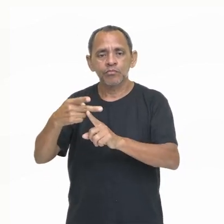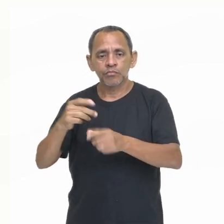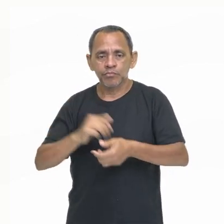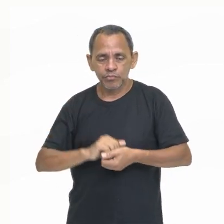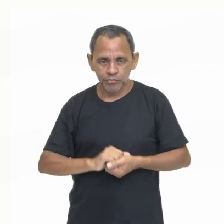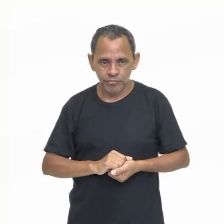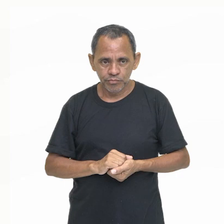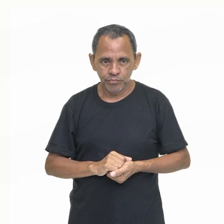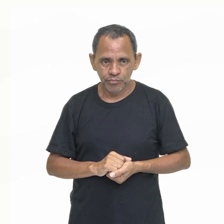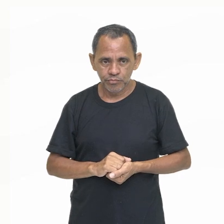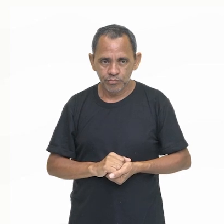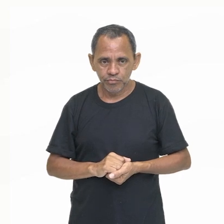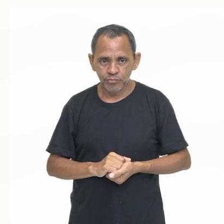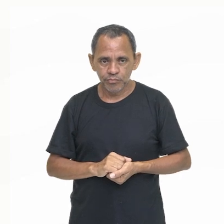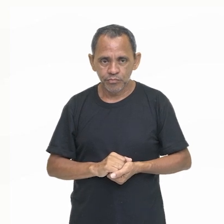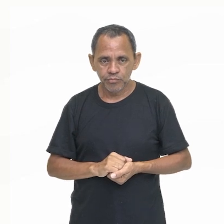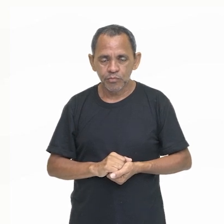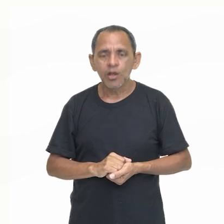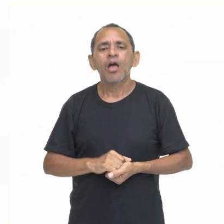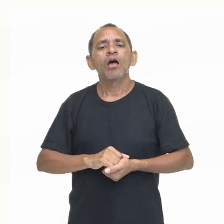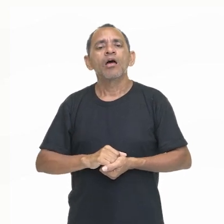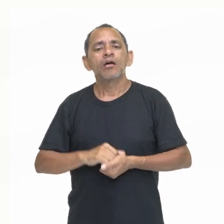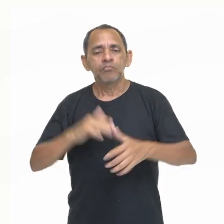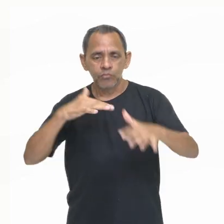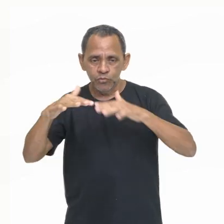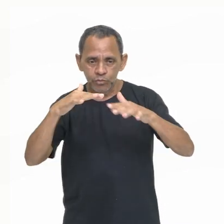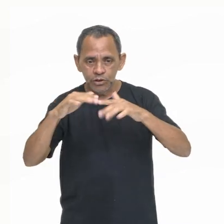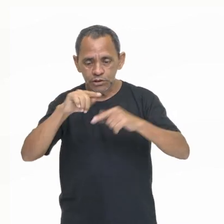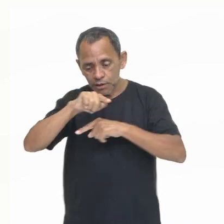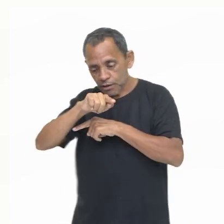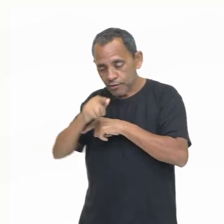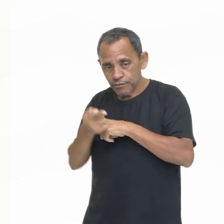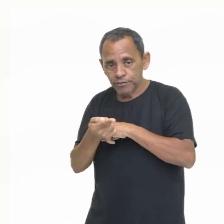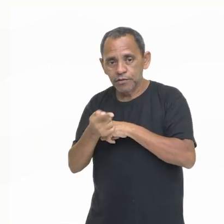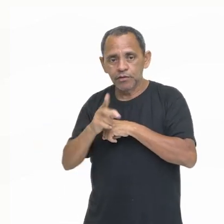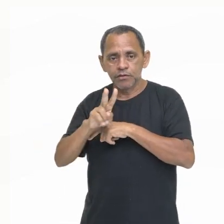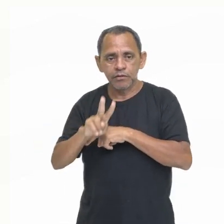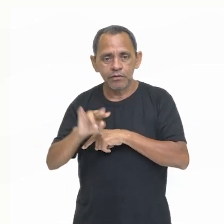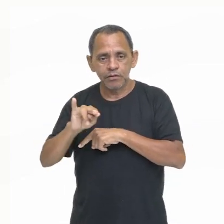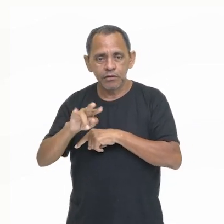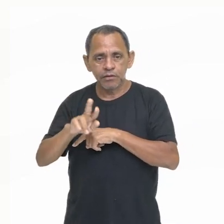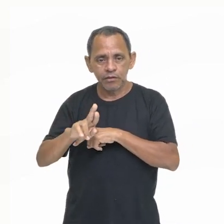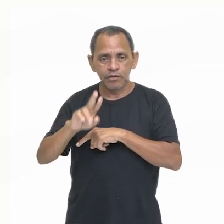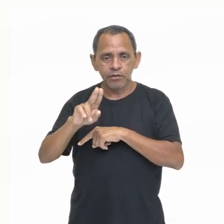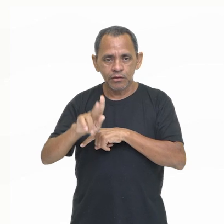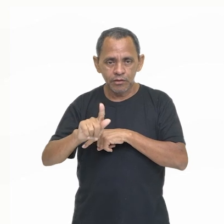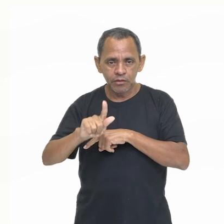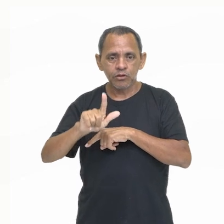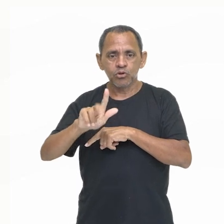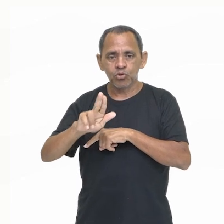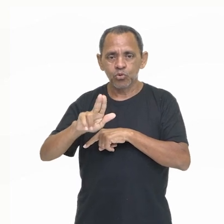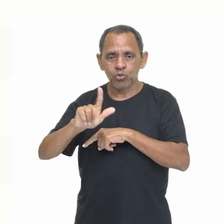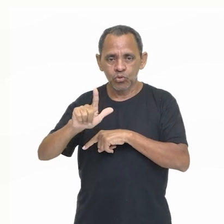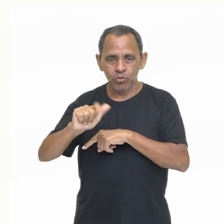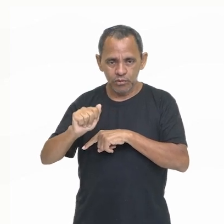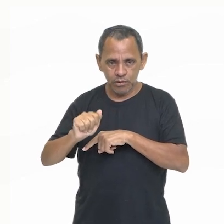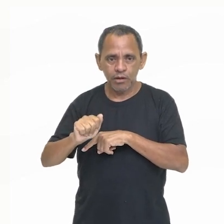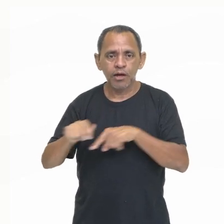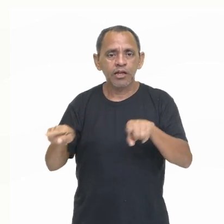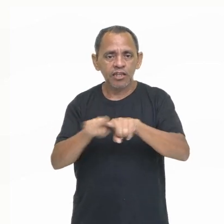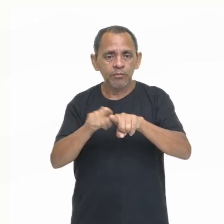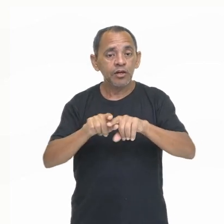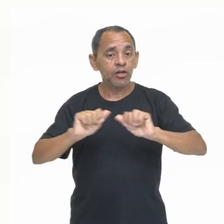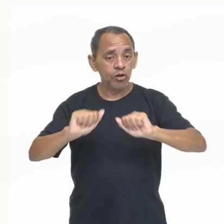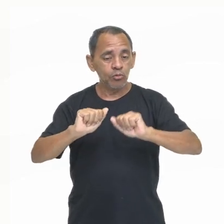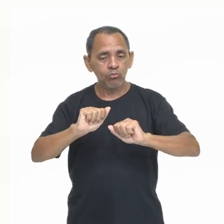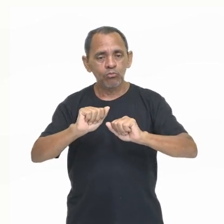por 100, é deslocar a vírgula. Então nesse exemplo que nós vimos aqui, ó, a nossa unidade